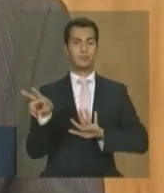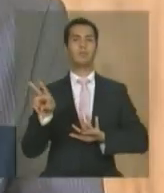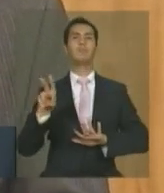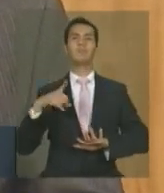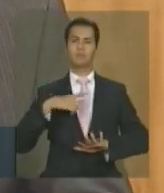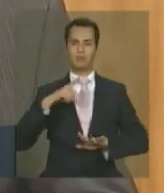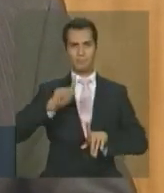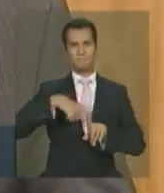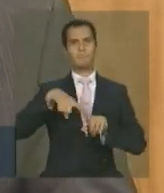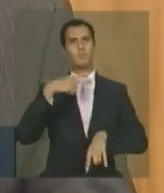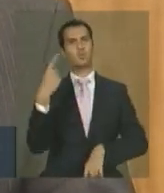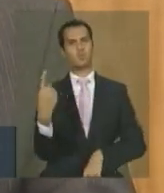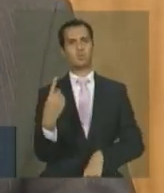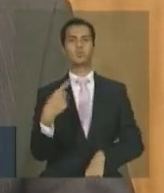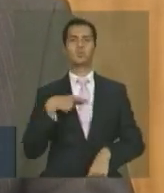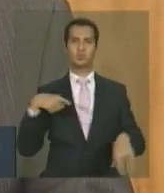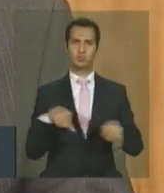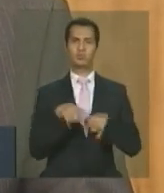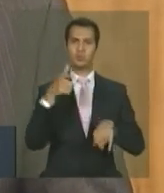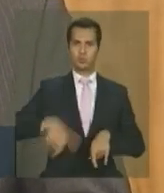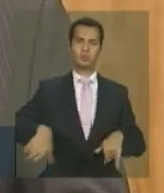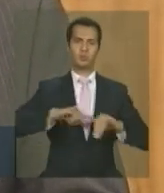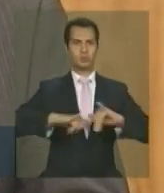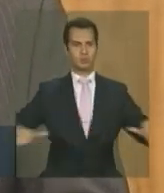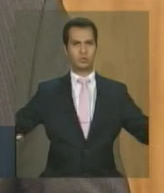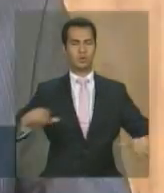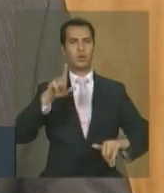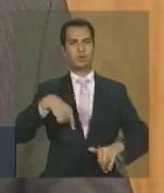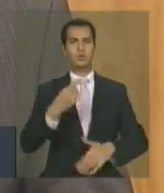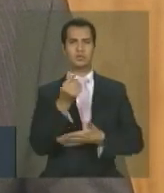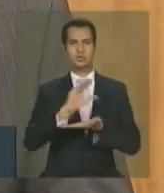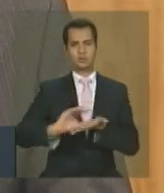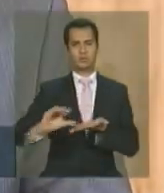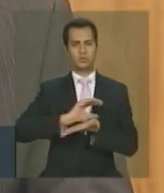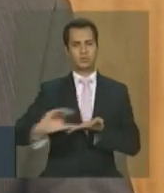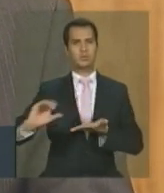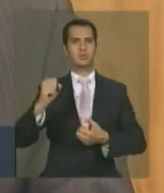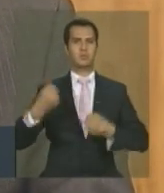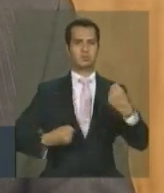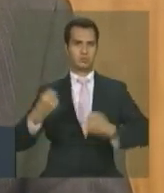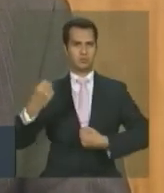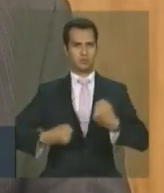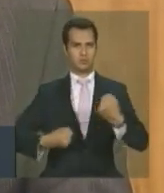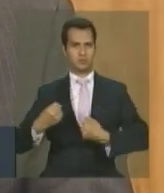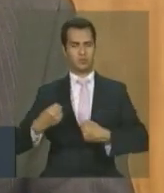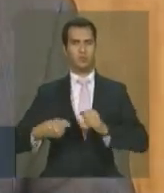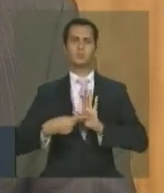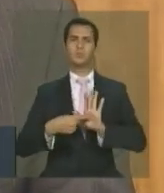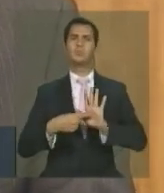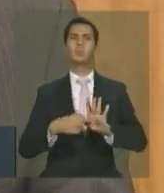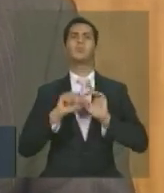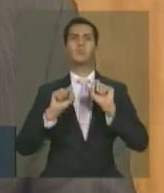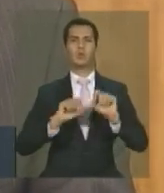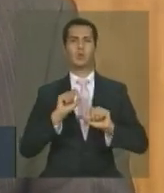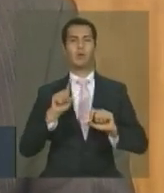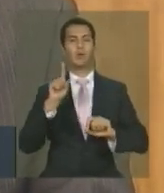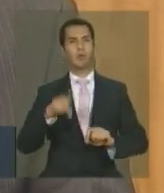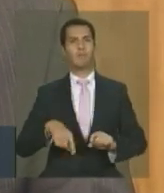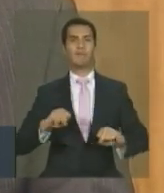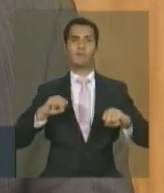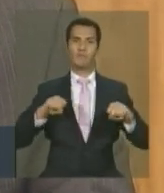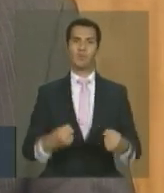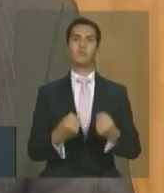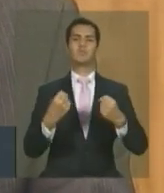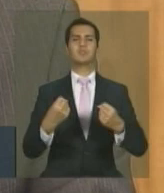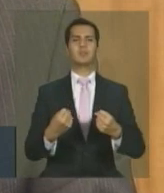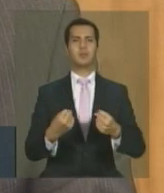vamos fazer mais um importante investimento no Brasil na cadeia automotiva, o que mostra a correção e a força do